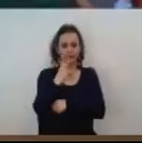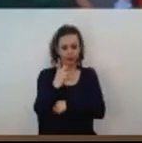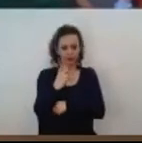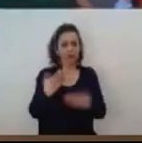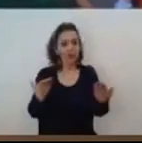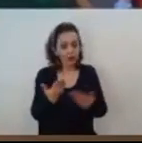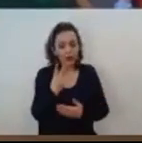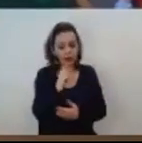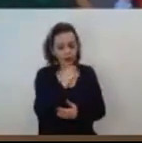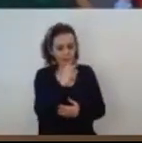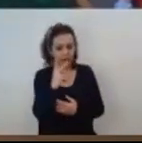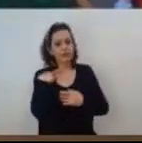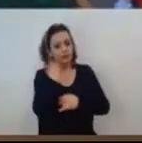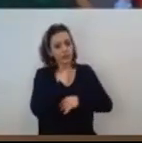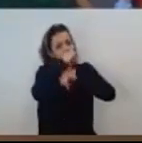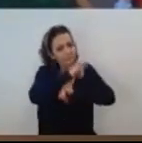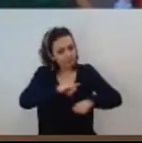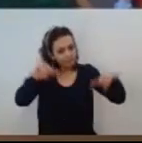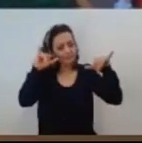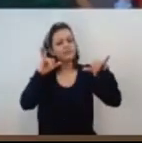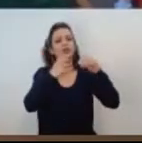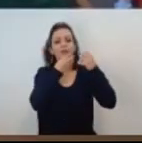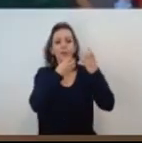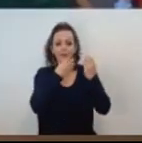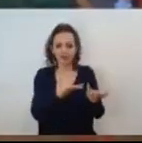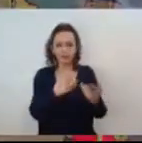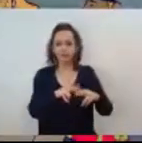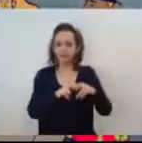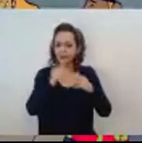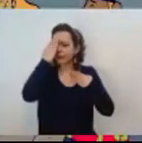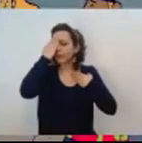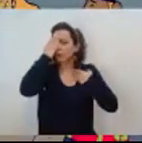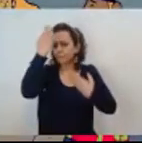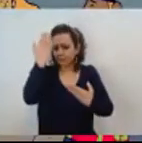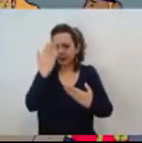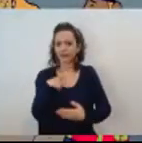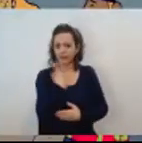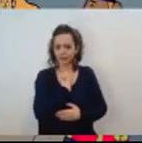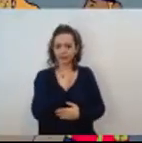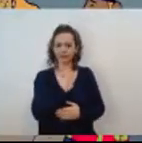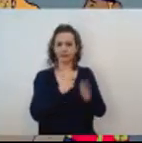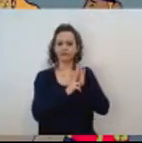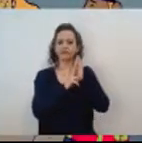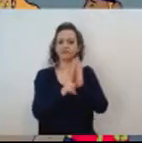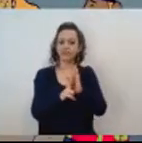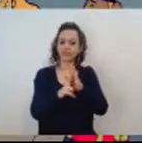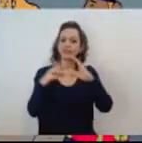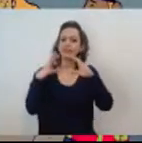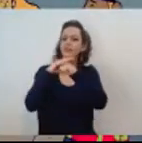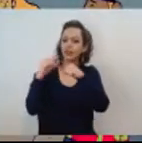centralidade 2021 então agradeço aqui em nome do grupo Carrefour pelo trabalho que vocês fizeram e